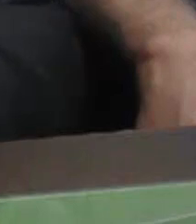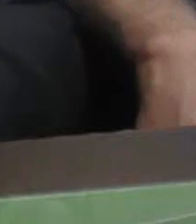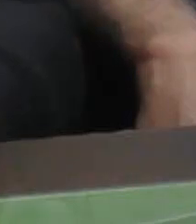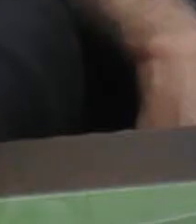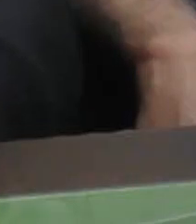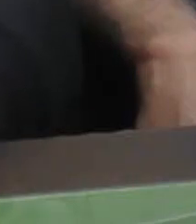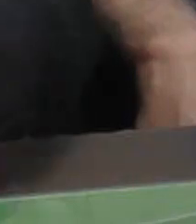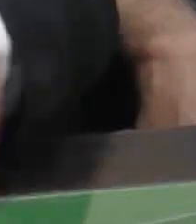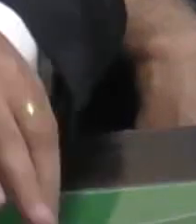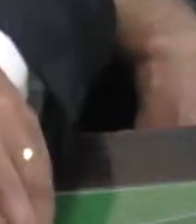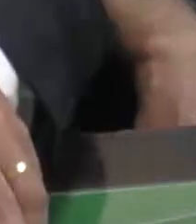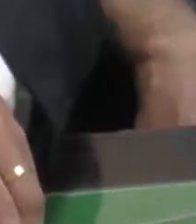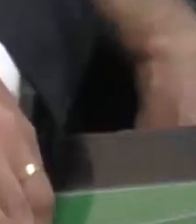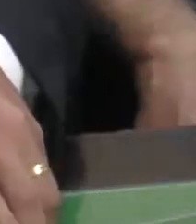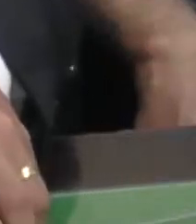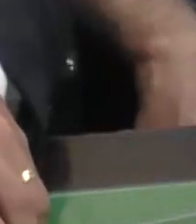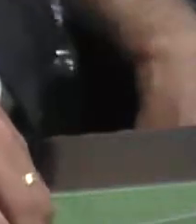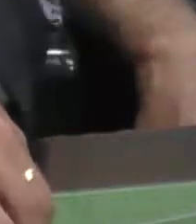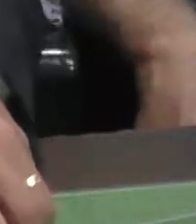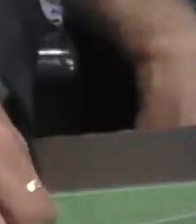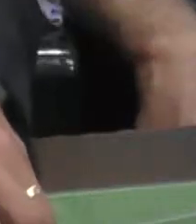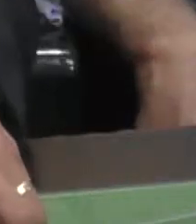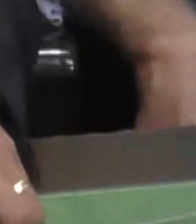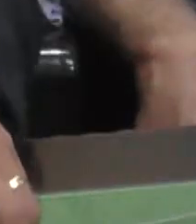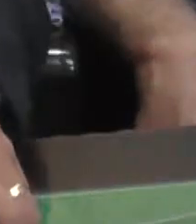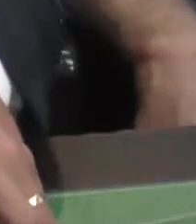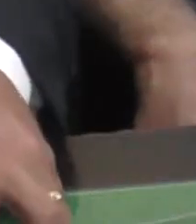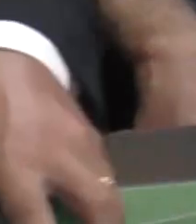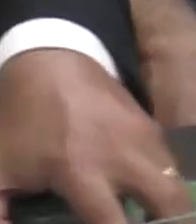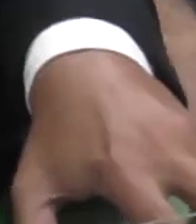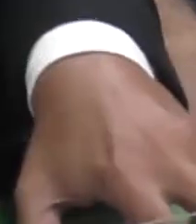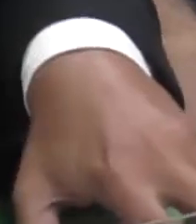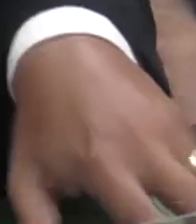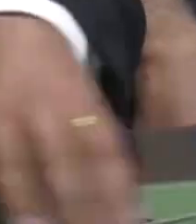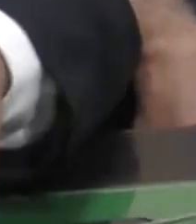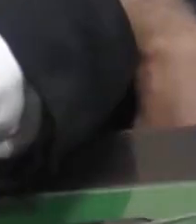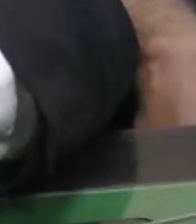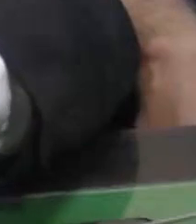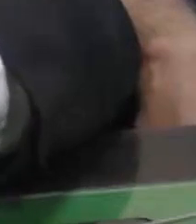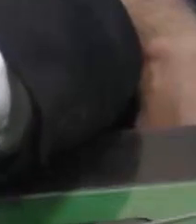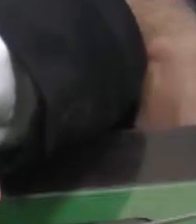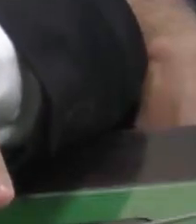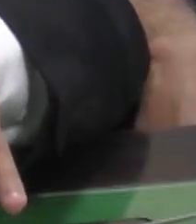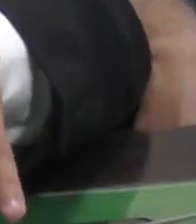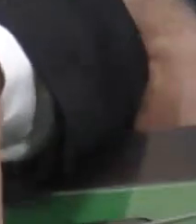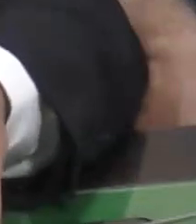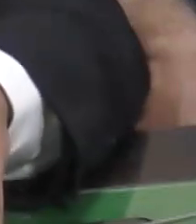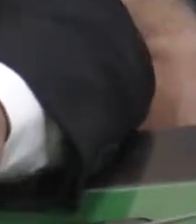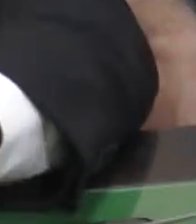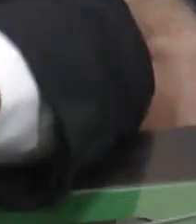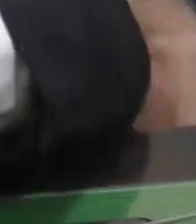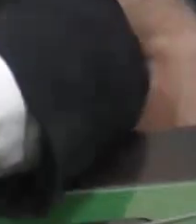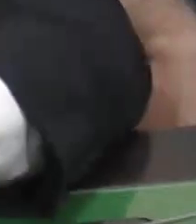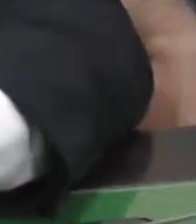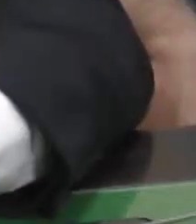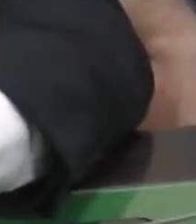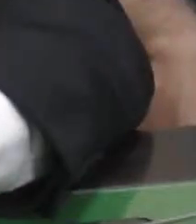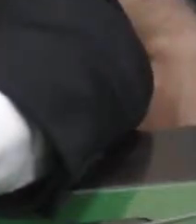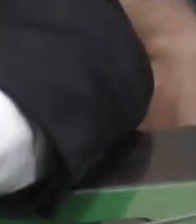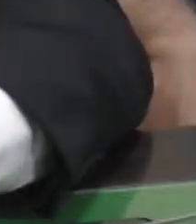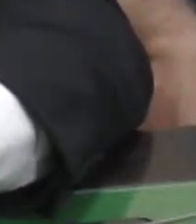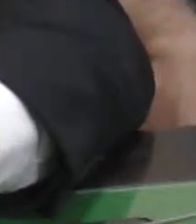Poder Executivo. Então, senhor presidente, ao meu ver, por força da legitimidade desta comissão e de qualquer